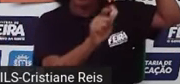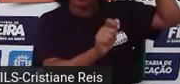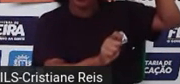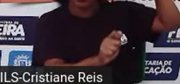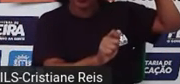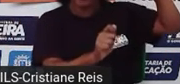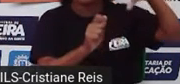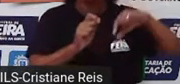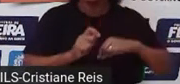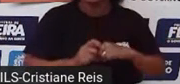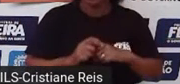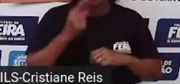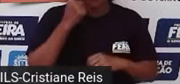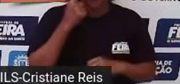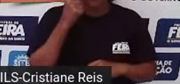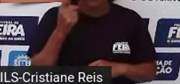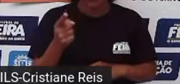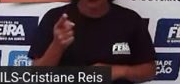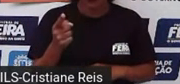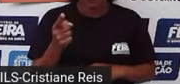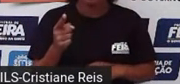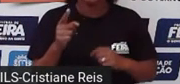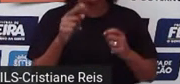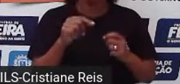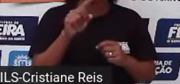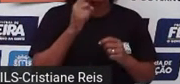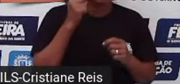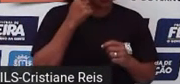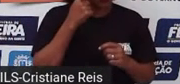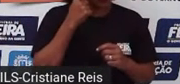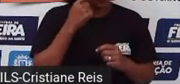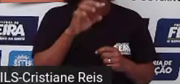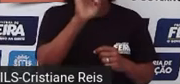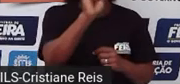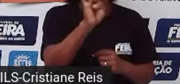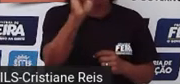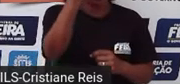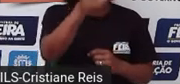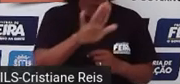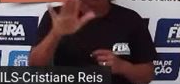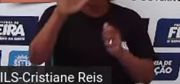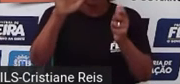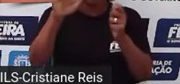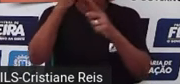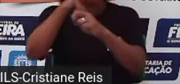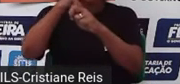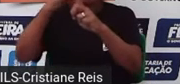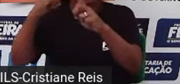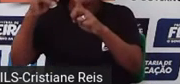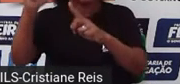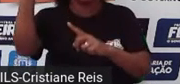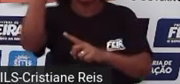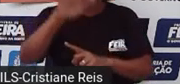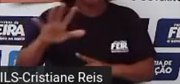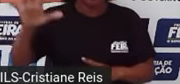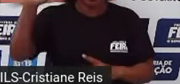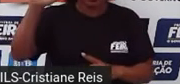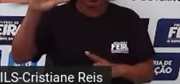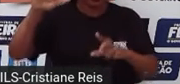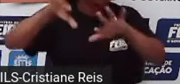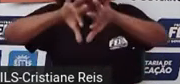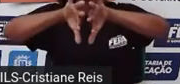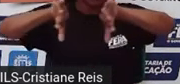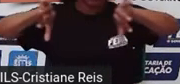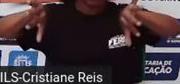Ásia nela a forma a eurásia que a junção da Europa com a Ásia a gente não tem aqui ó no oceano